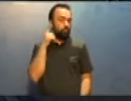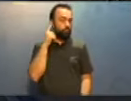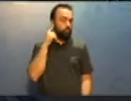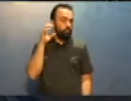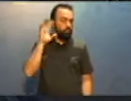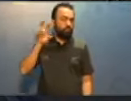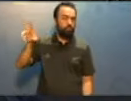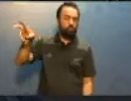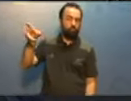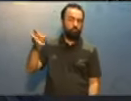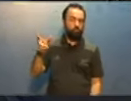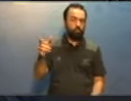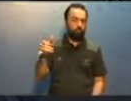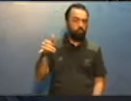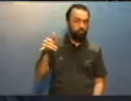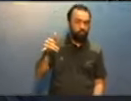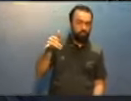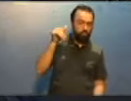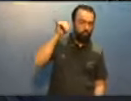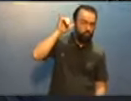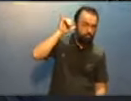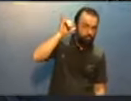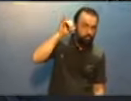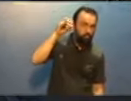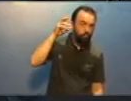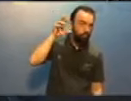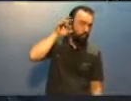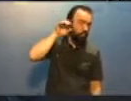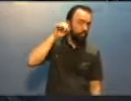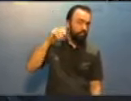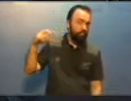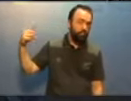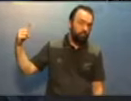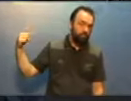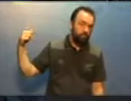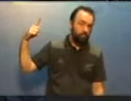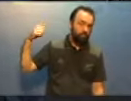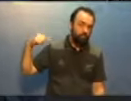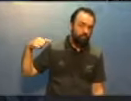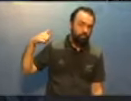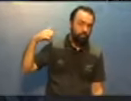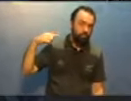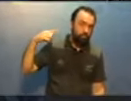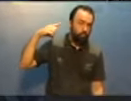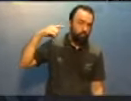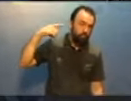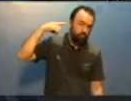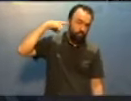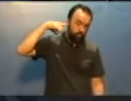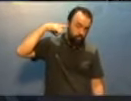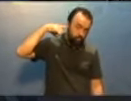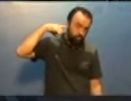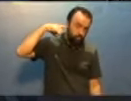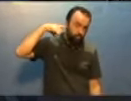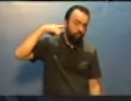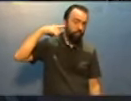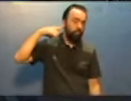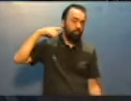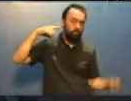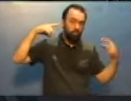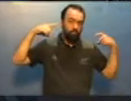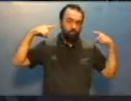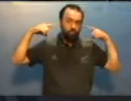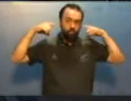O ouvido, ele capta, assim como os olhos, ele capta, só que ele não capta imagens, ele vai captar sons. Esses sons são captados